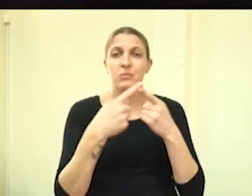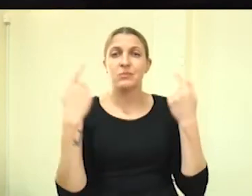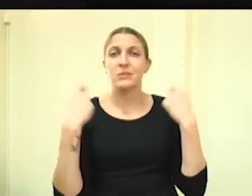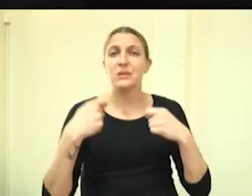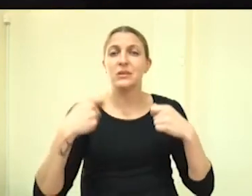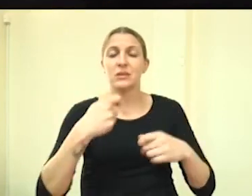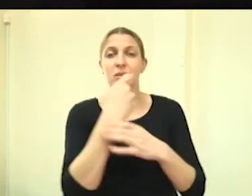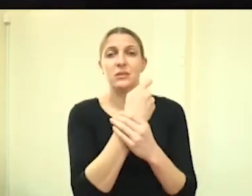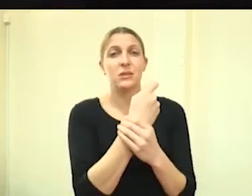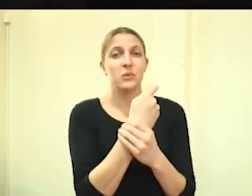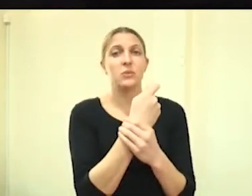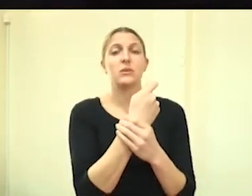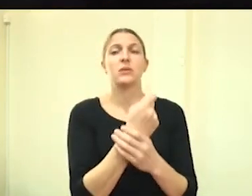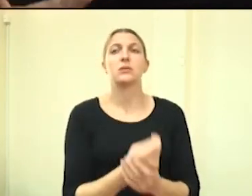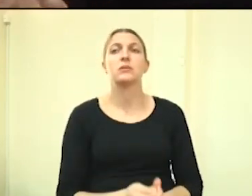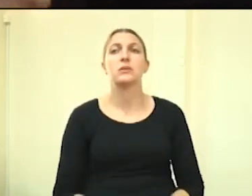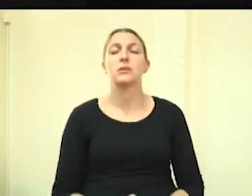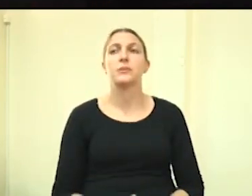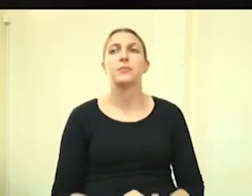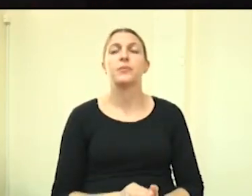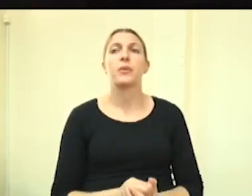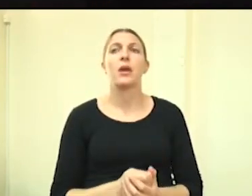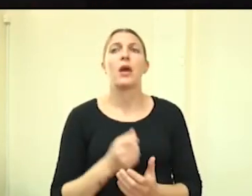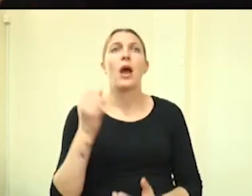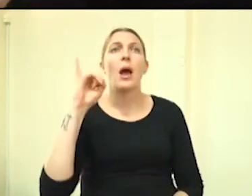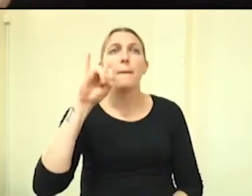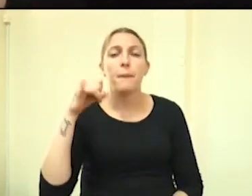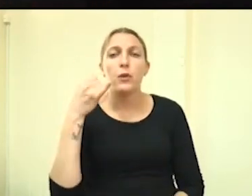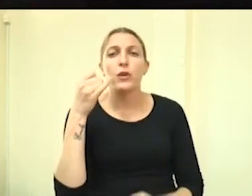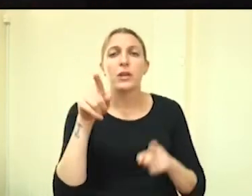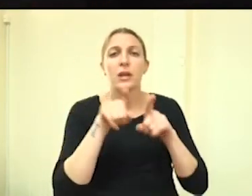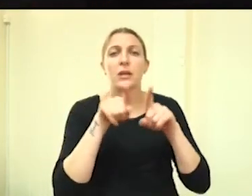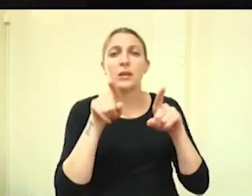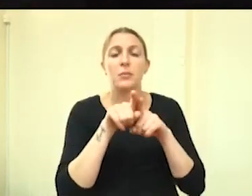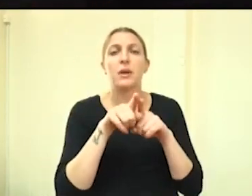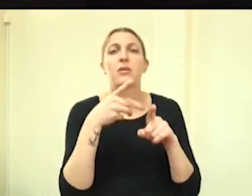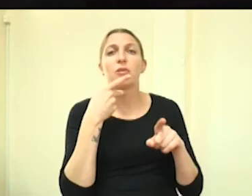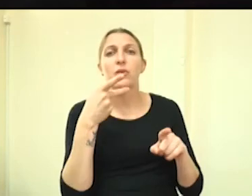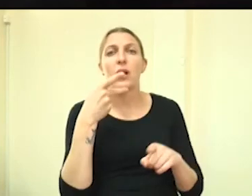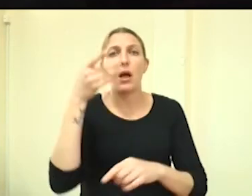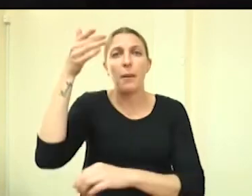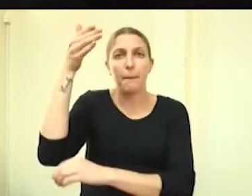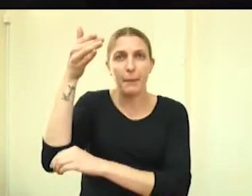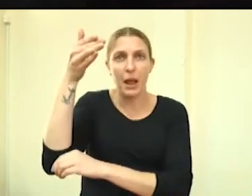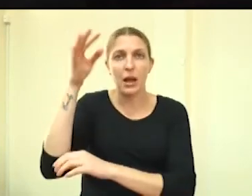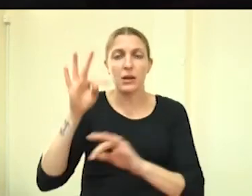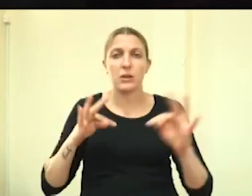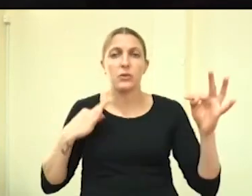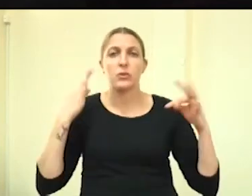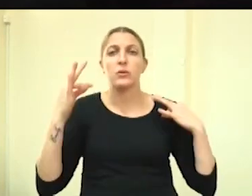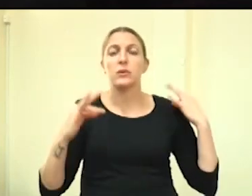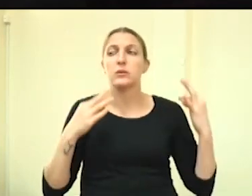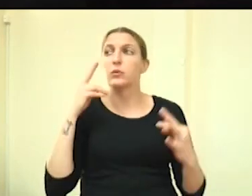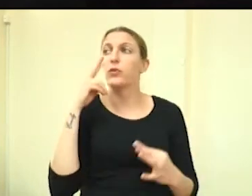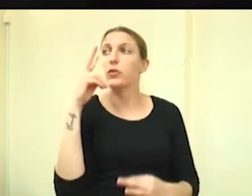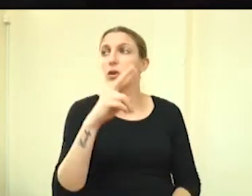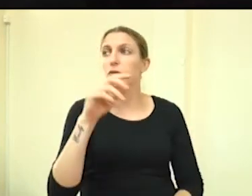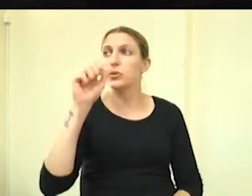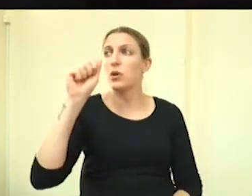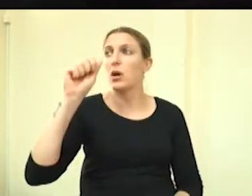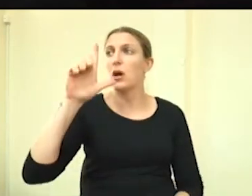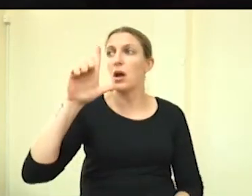já passamos desse tempo também. Só aproveitando, falando também das placas de turismo, vejo aqui a dona Alba Barello e através do Café